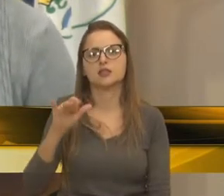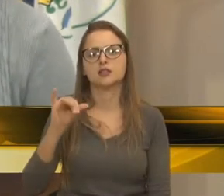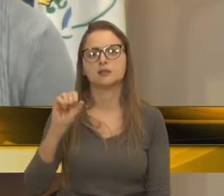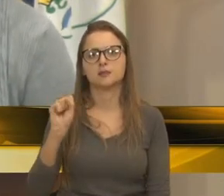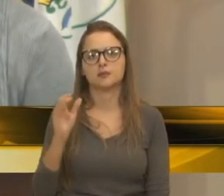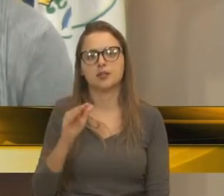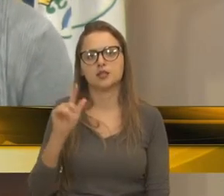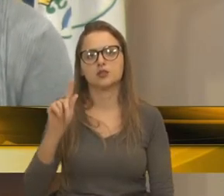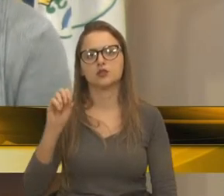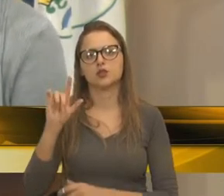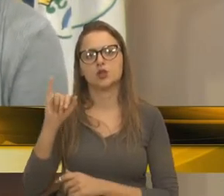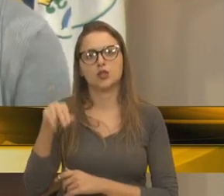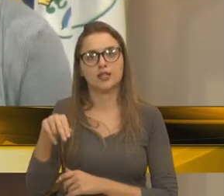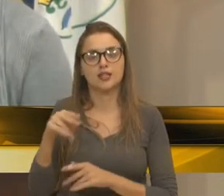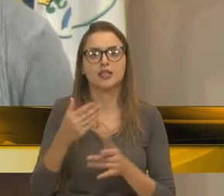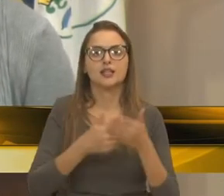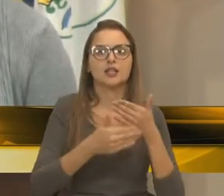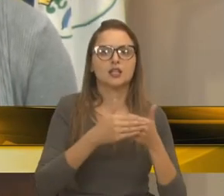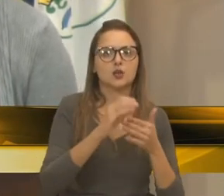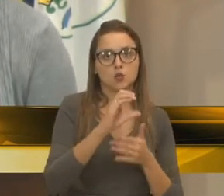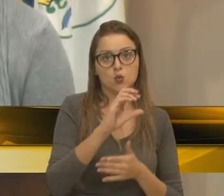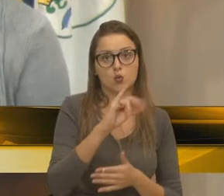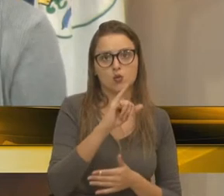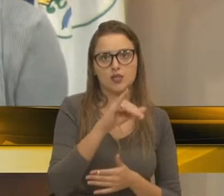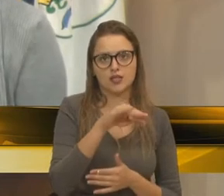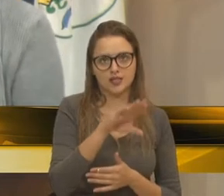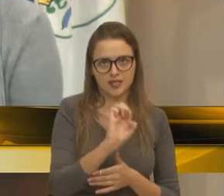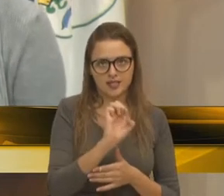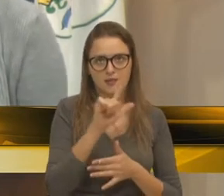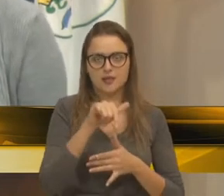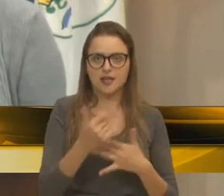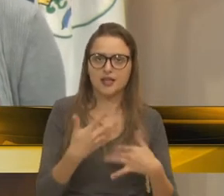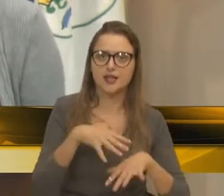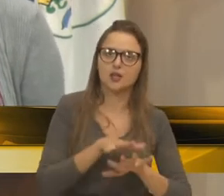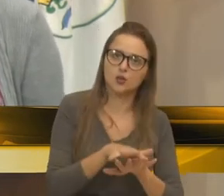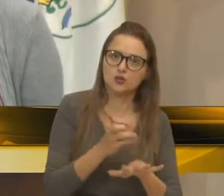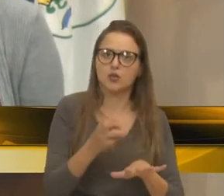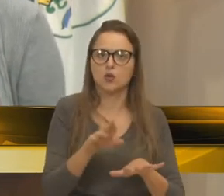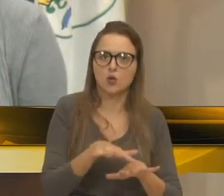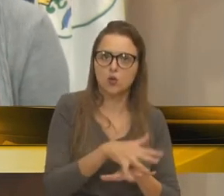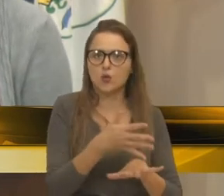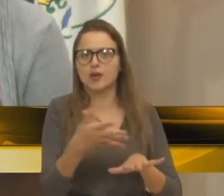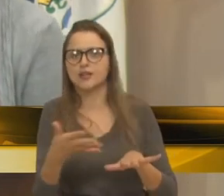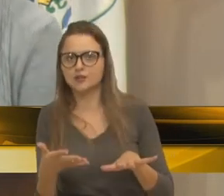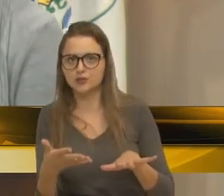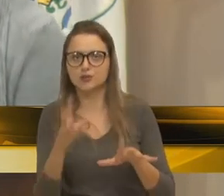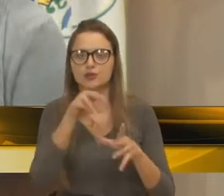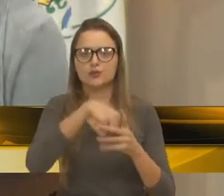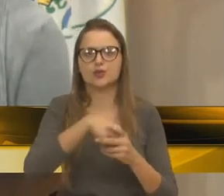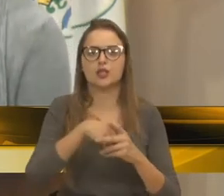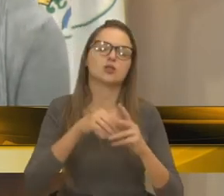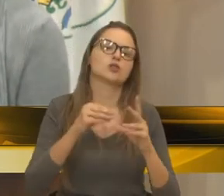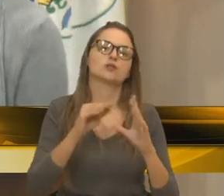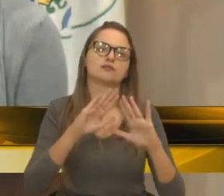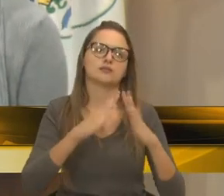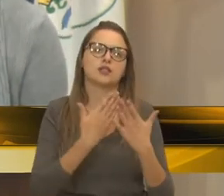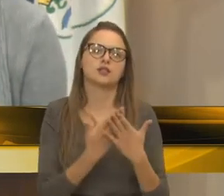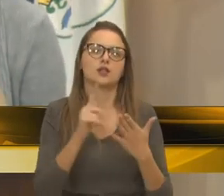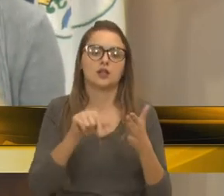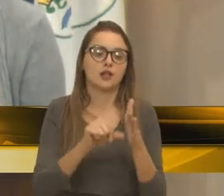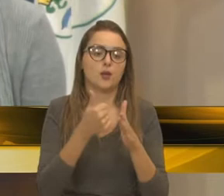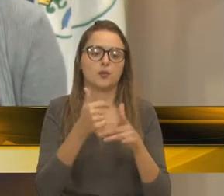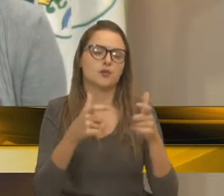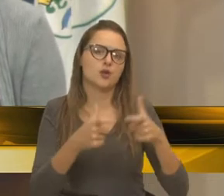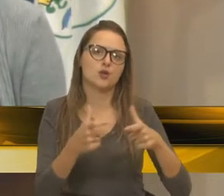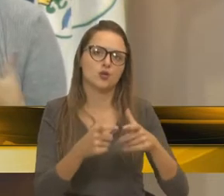que a criminalidade estava diretamente ligada à inserção e à inclusão nos espaços, especialmente escolar, que é o primeiro